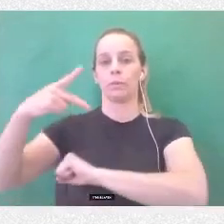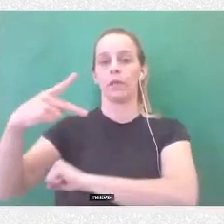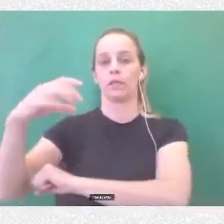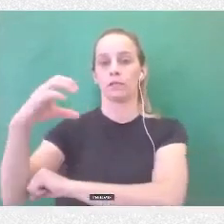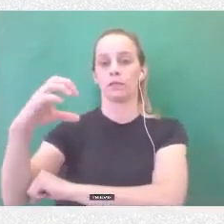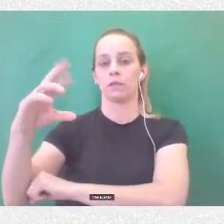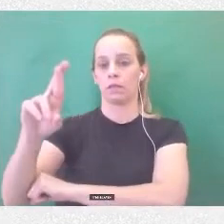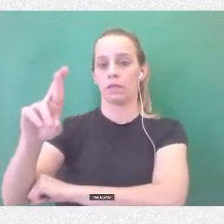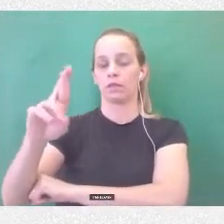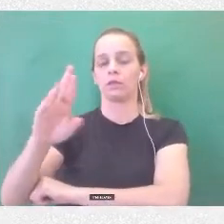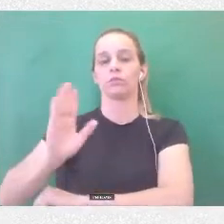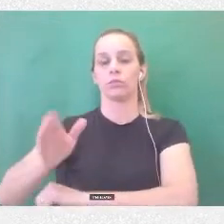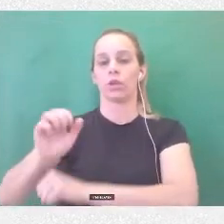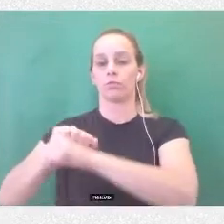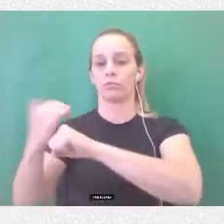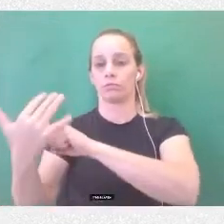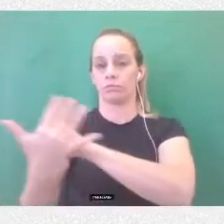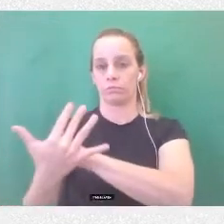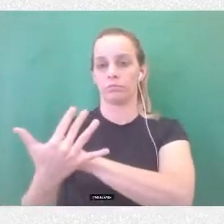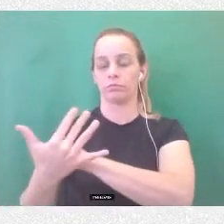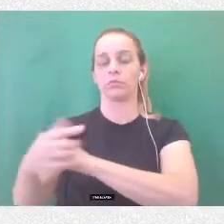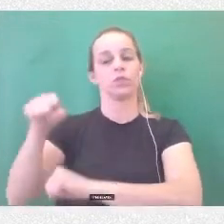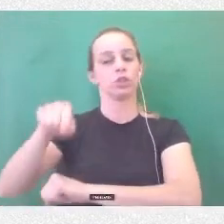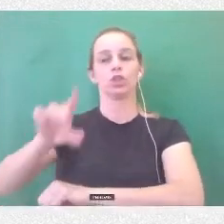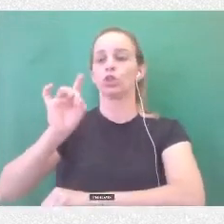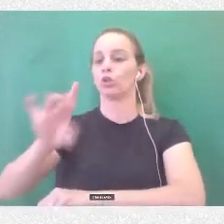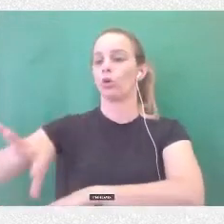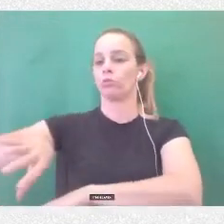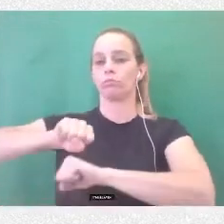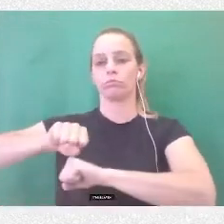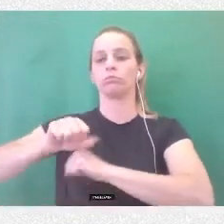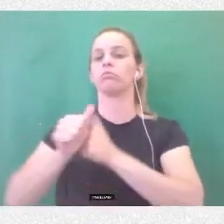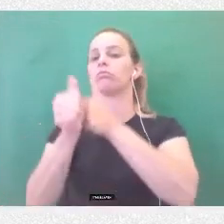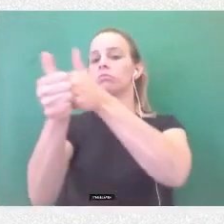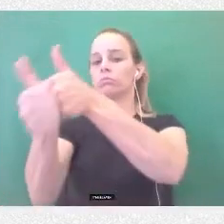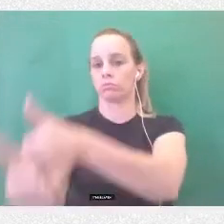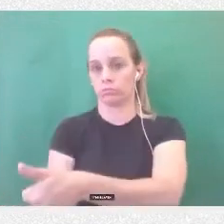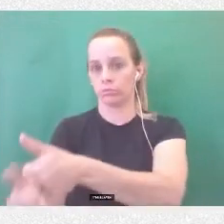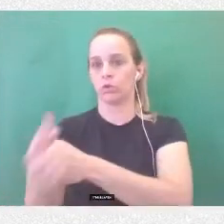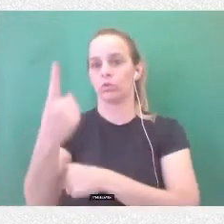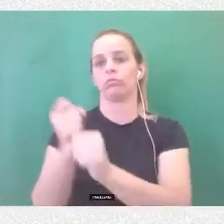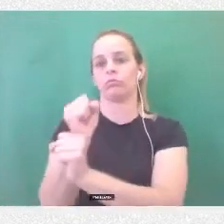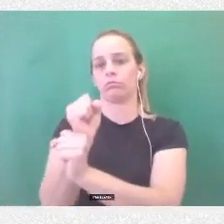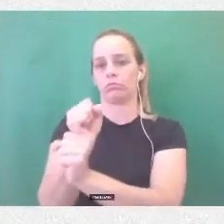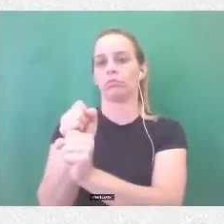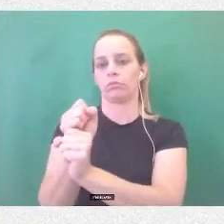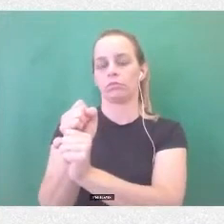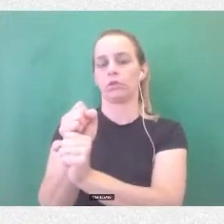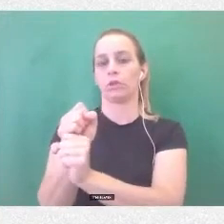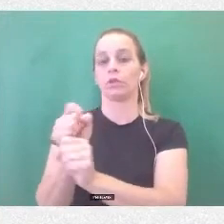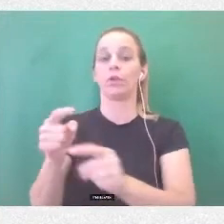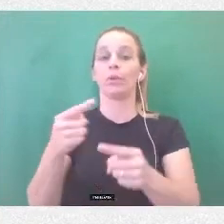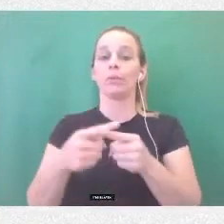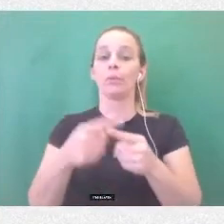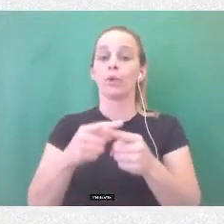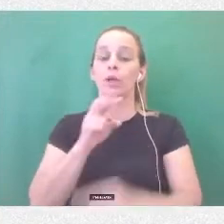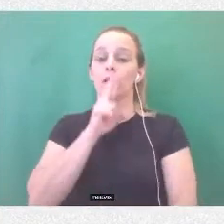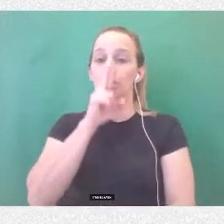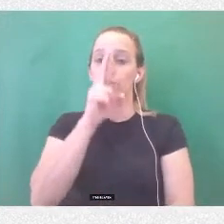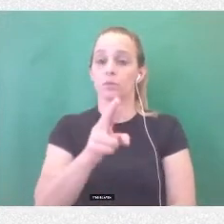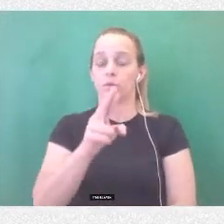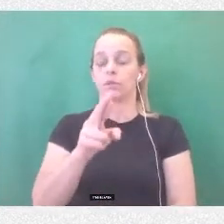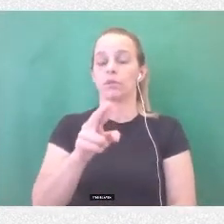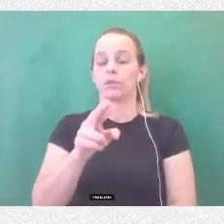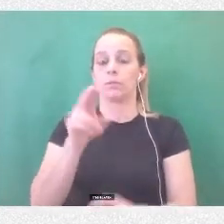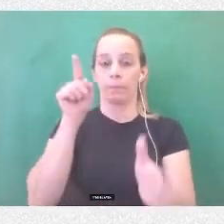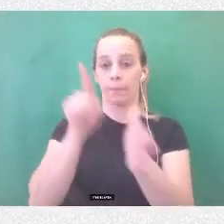para o SARS-CoV-2, somente participantes com COVID que serão seguidos aí por um ano. Porque para responder a questão primária, né, que eu vou ter